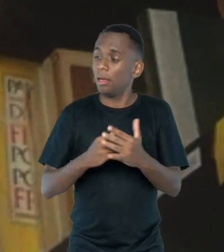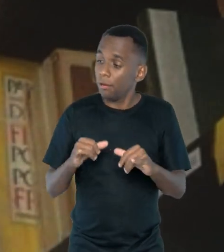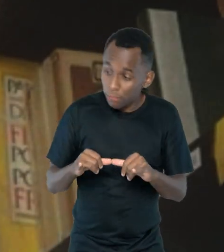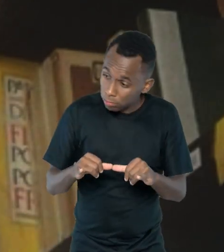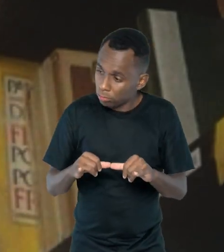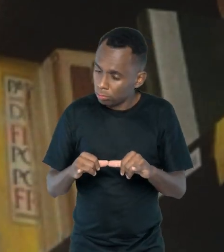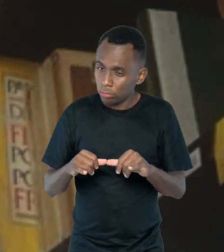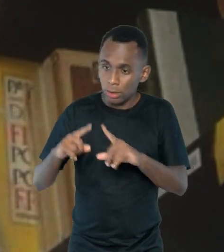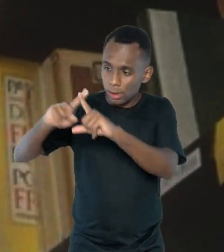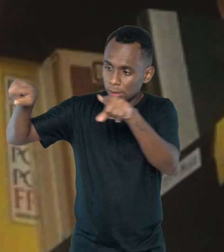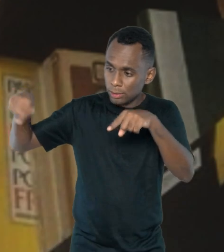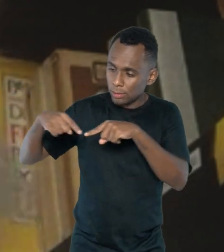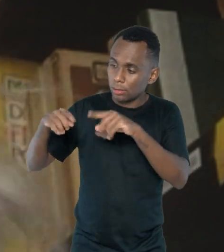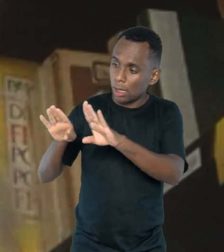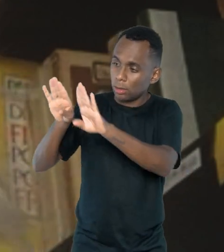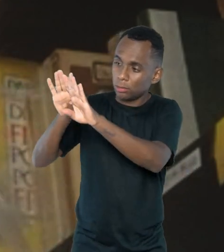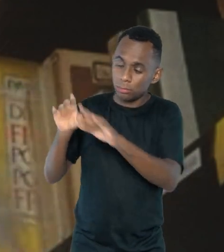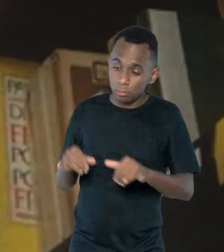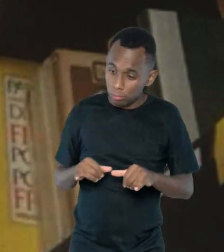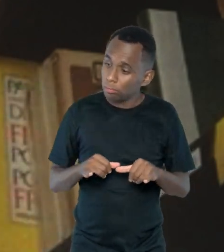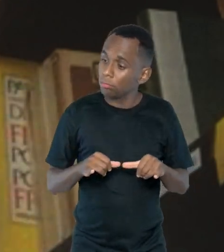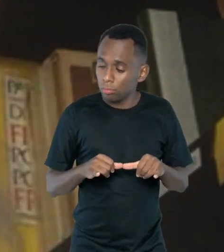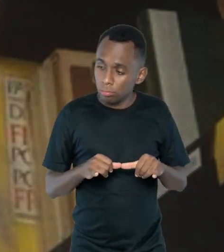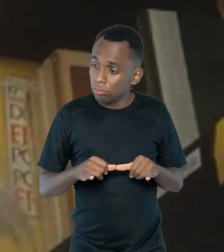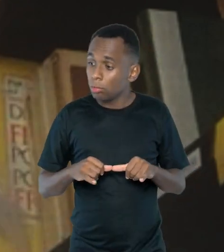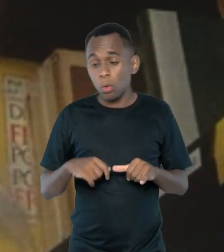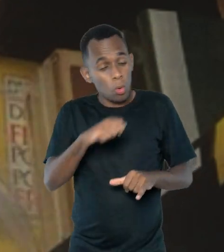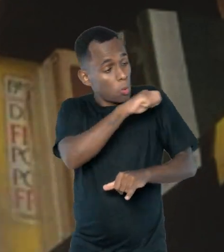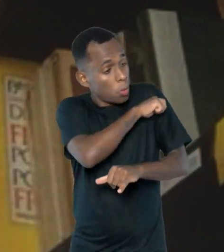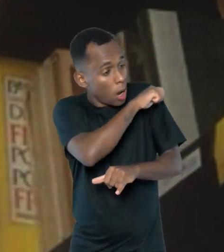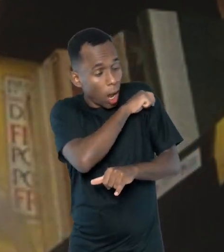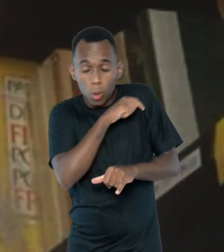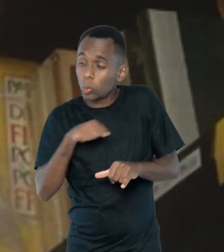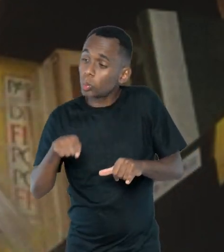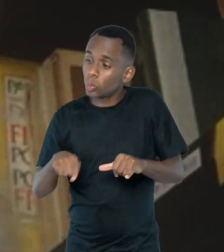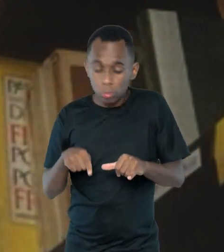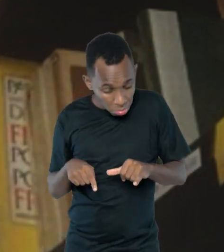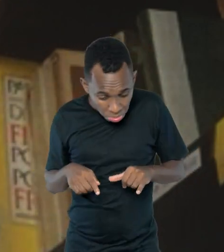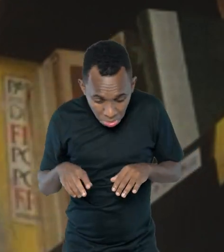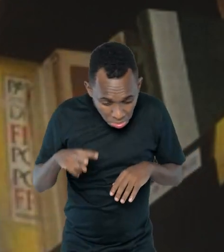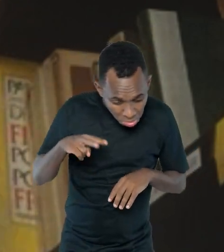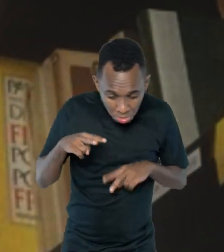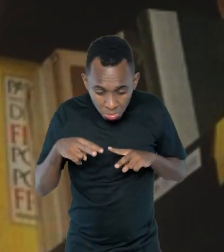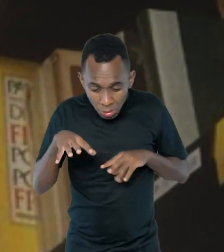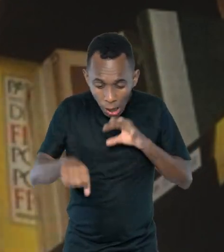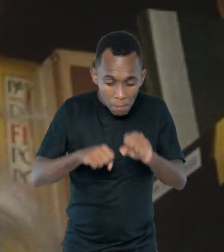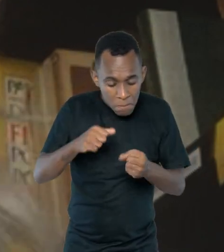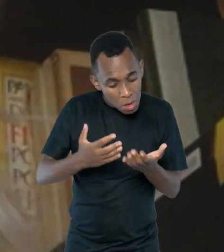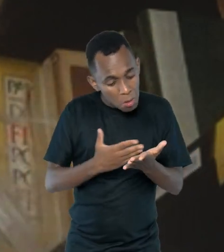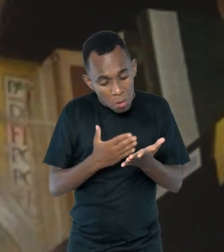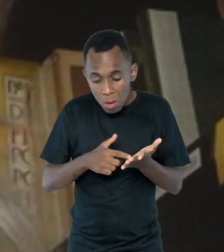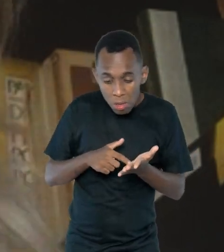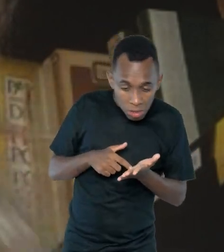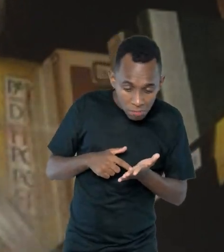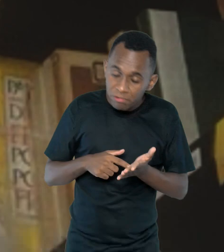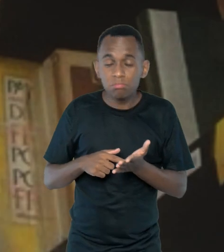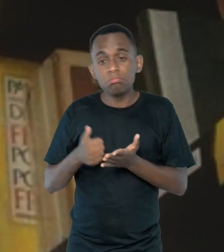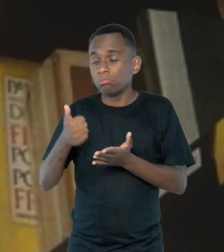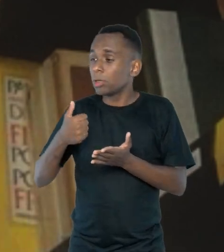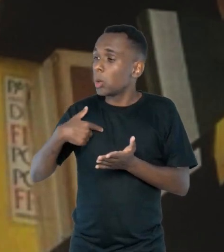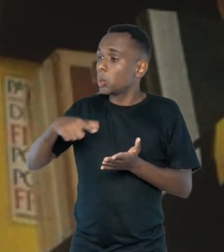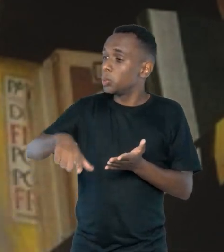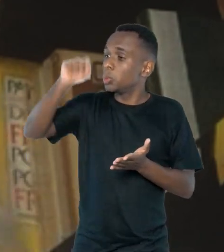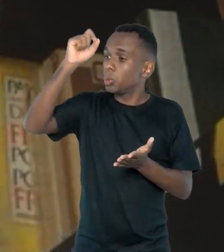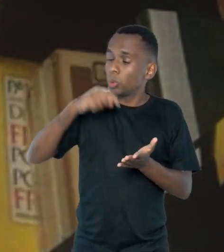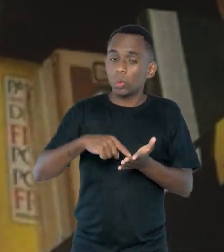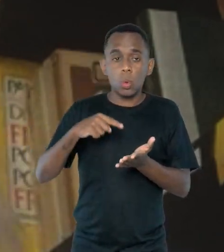dela. E os livros ficavam ali, os alunos iam lá, pegavam os livros, eles mesmos assinavam